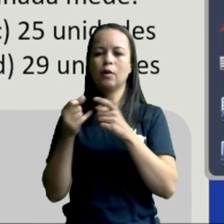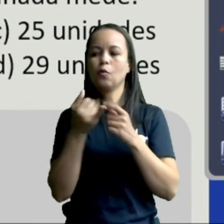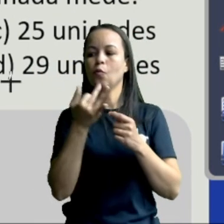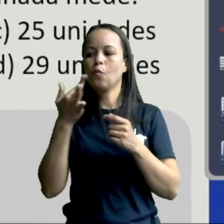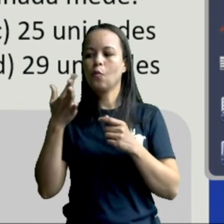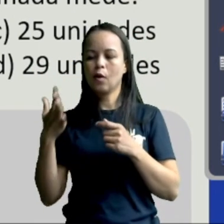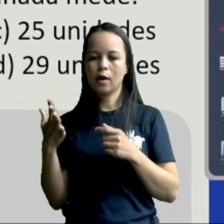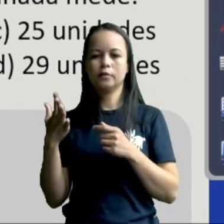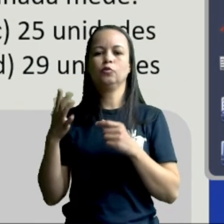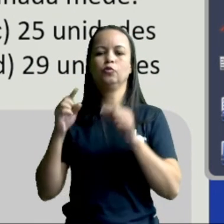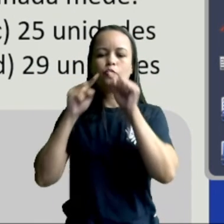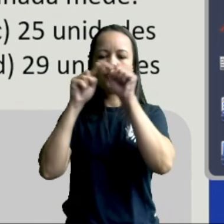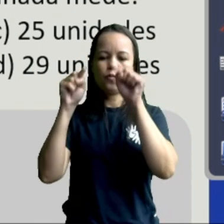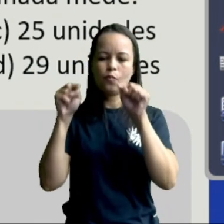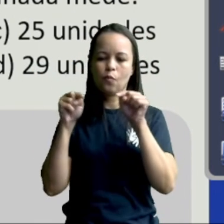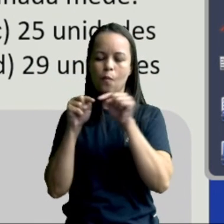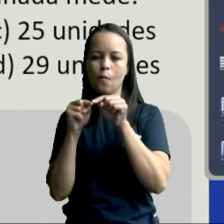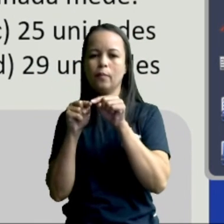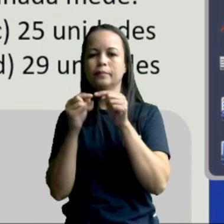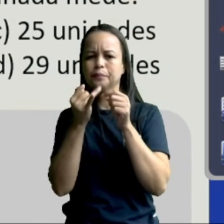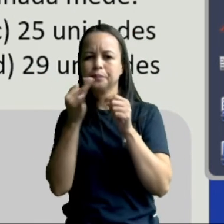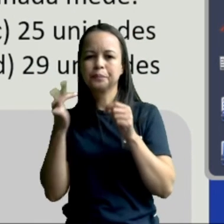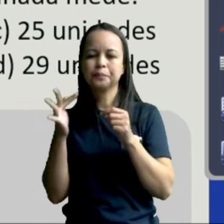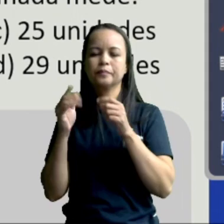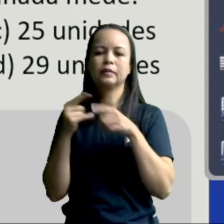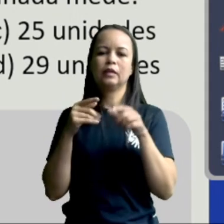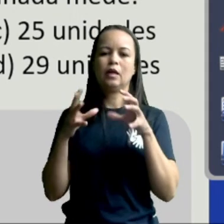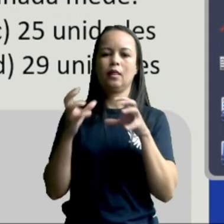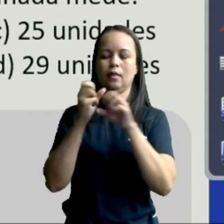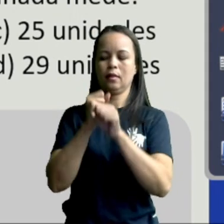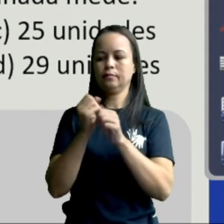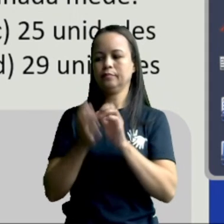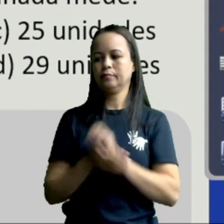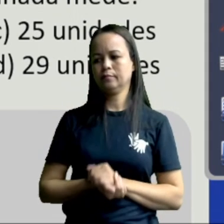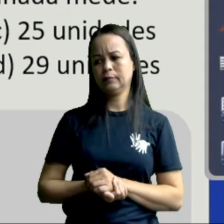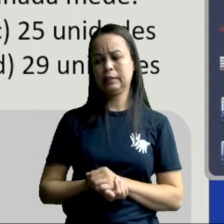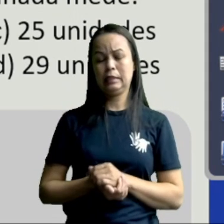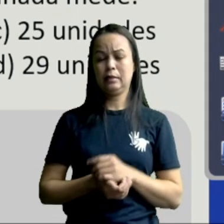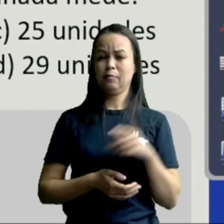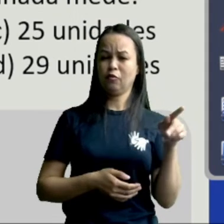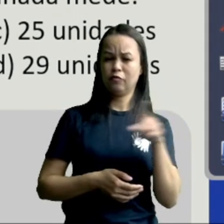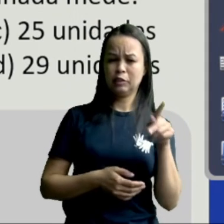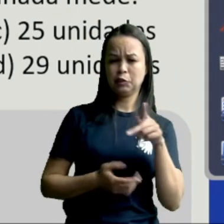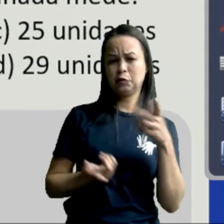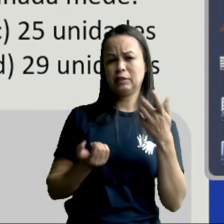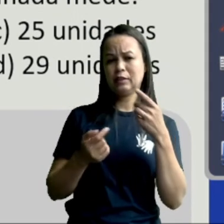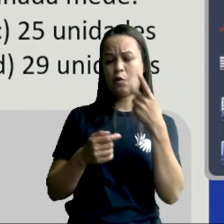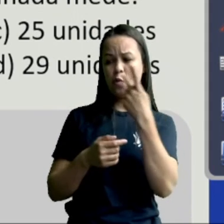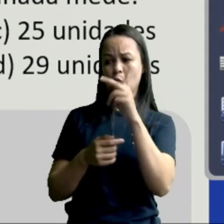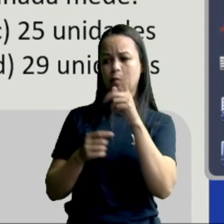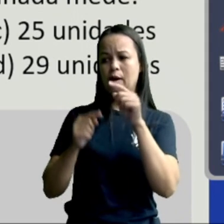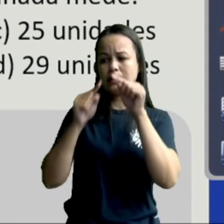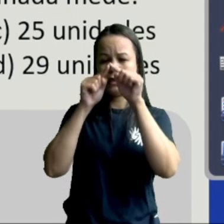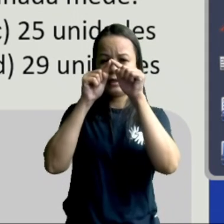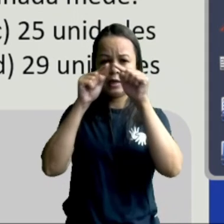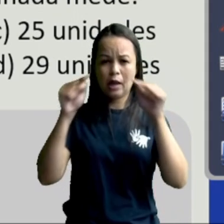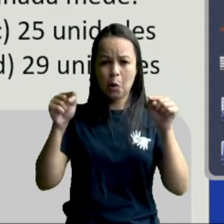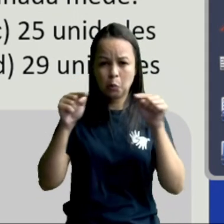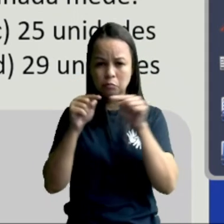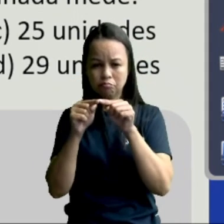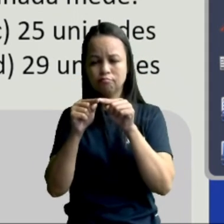tem para ver quanto forma a área. E essa parte aqui, professora, que é um triângulo, aí você vai